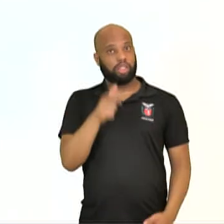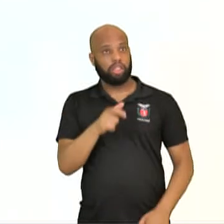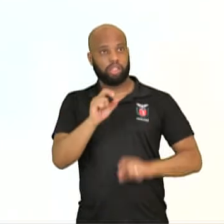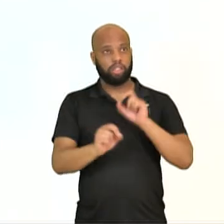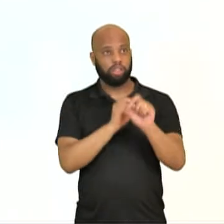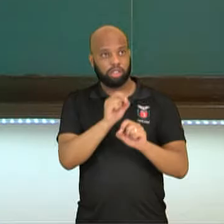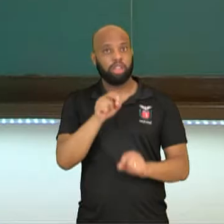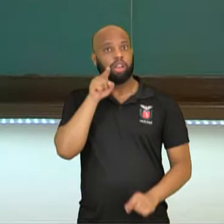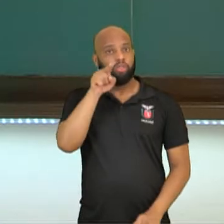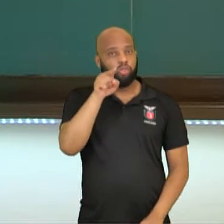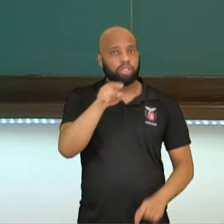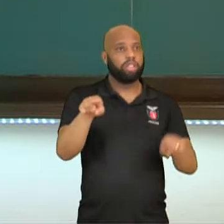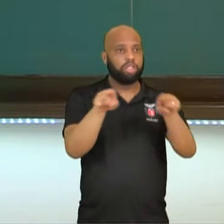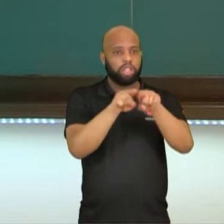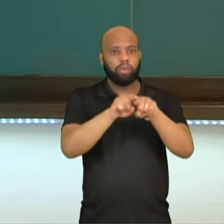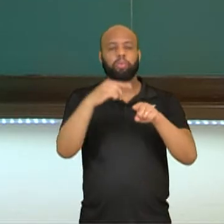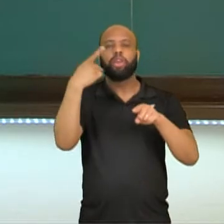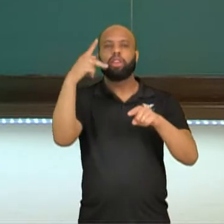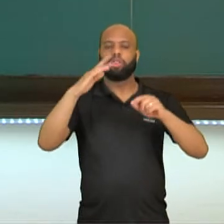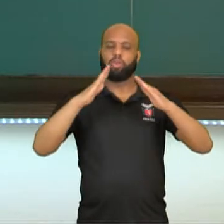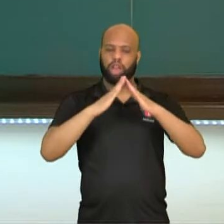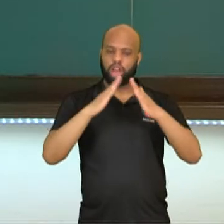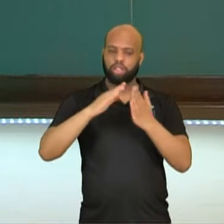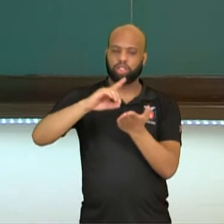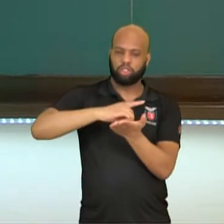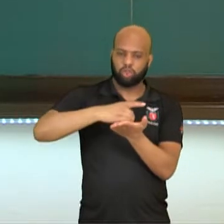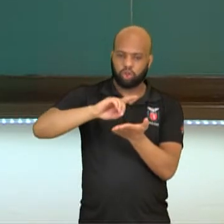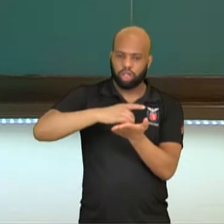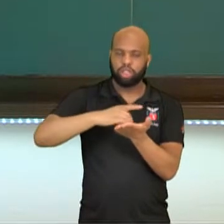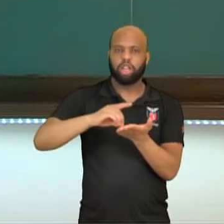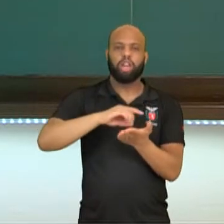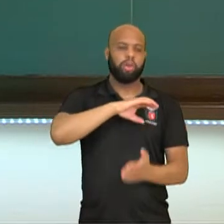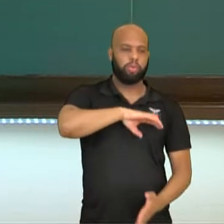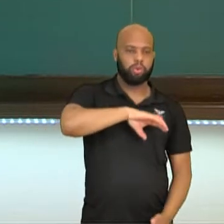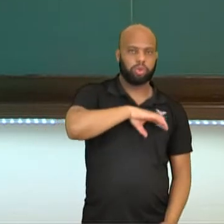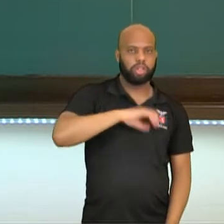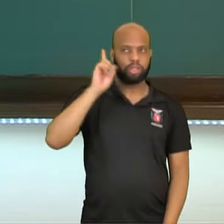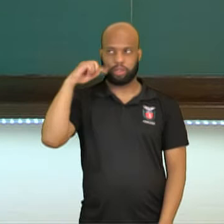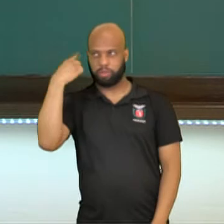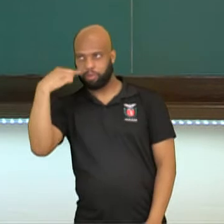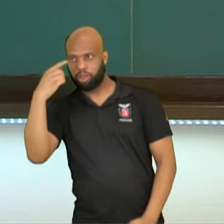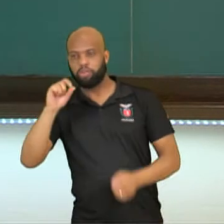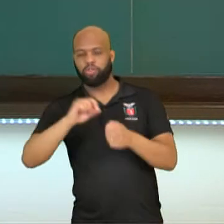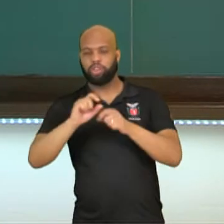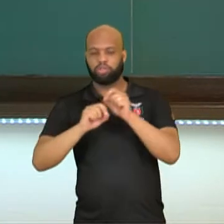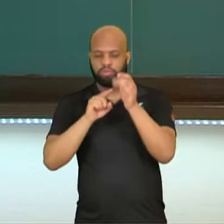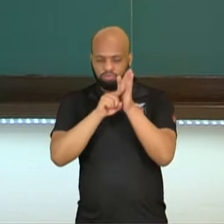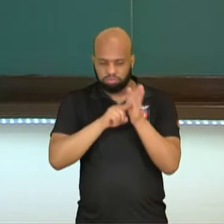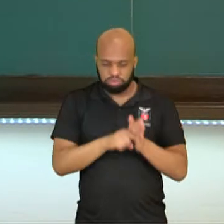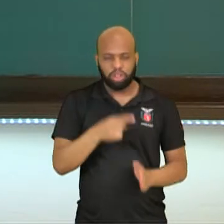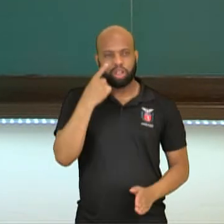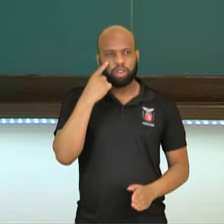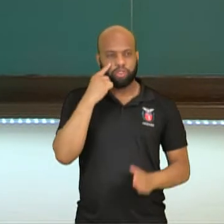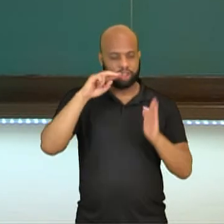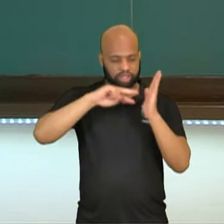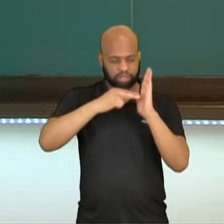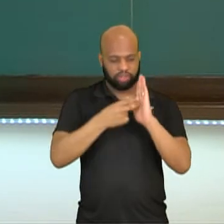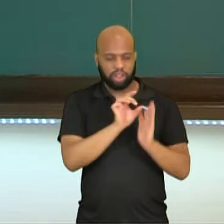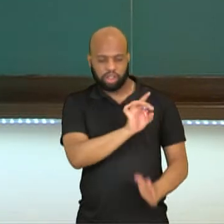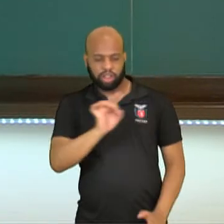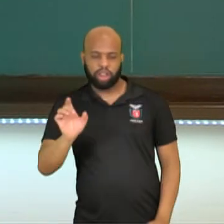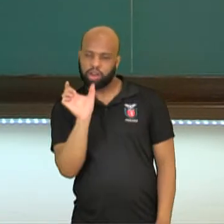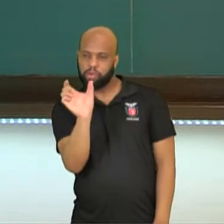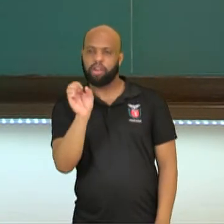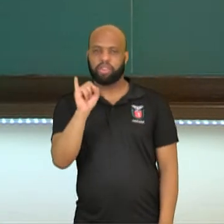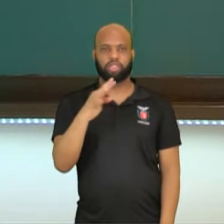inclusive, vocês aí de casa, peguem um dicionário bilíngue, português e espanhol, façam buscas de significados, caso